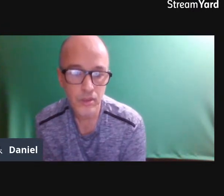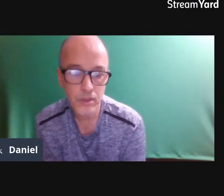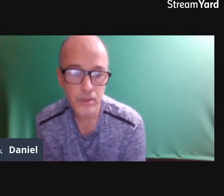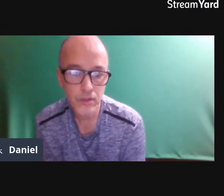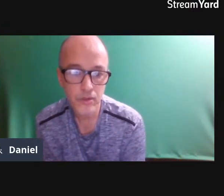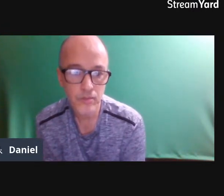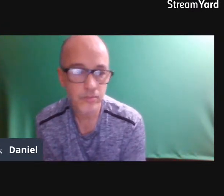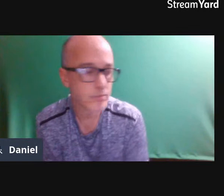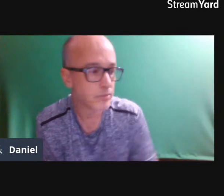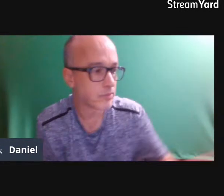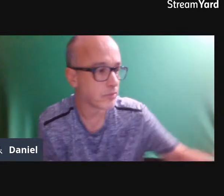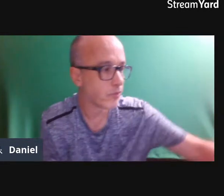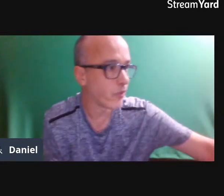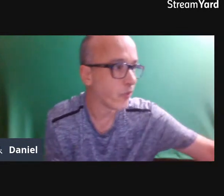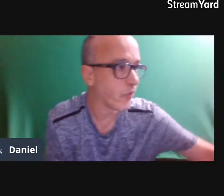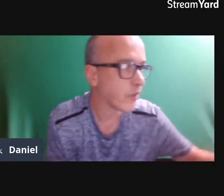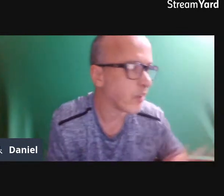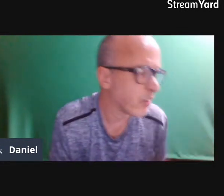Pronto.